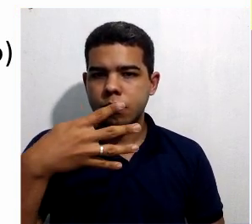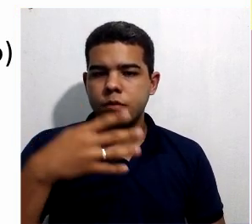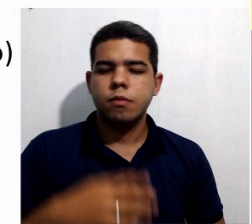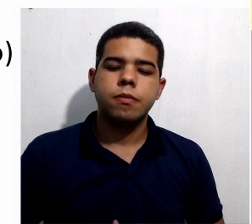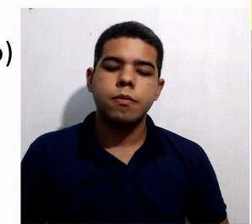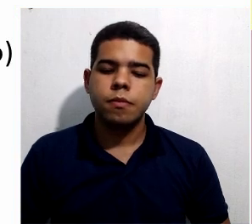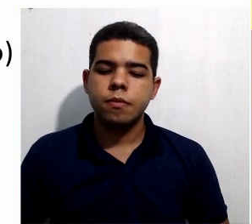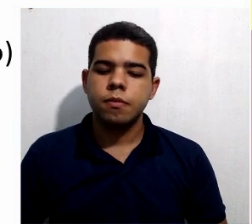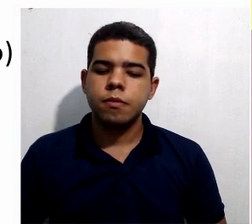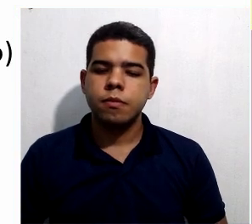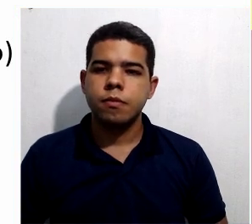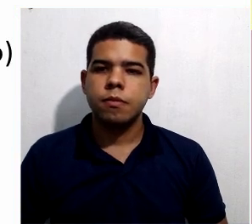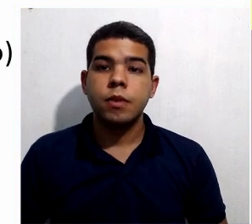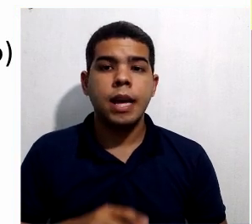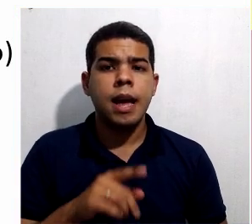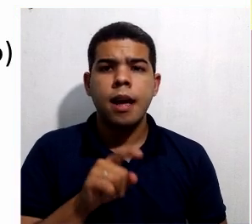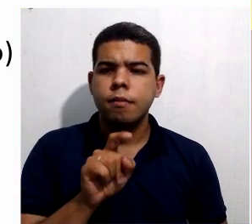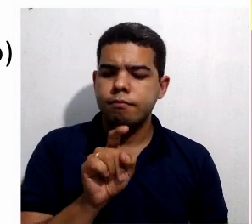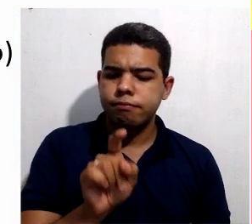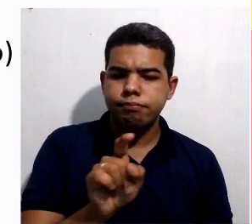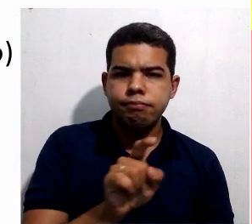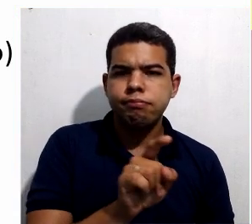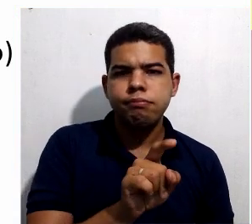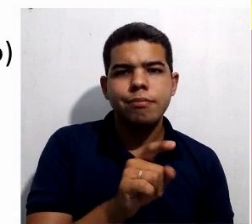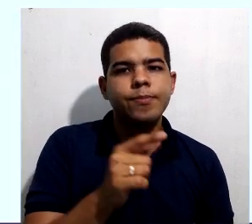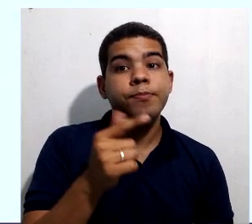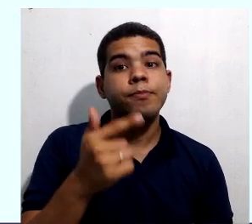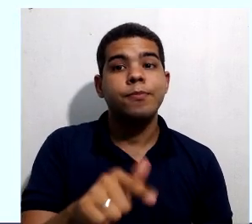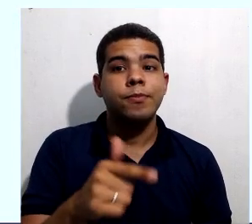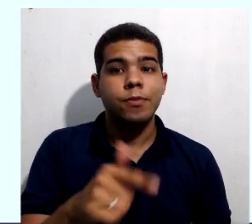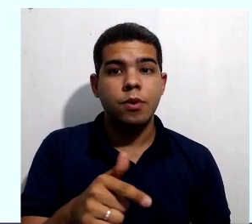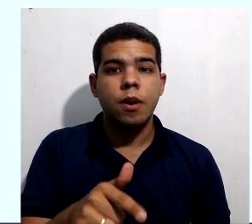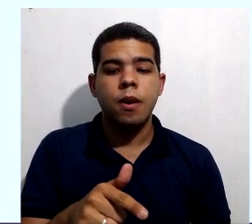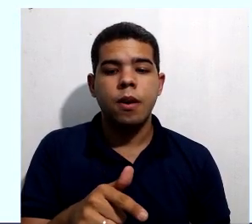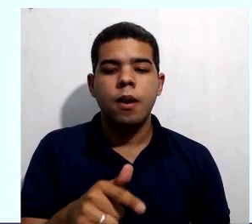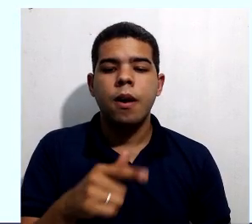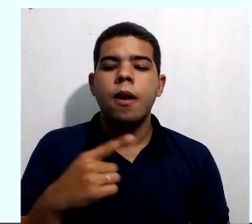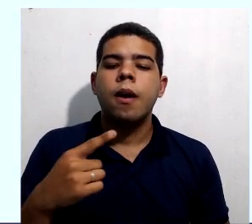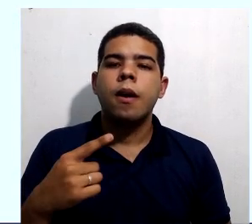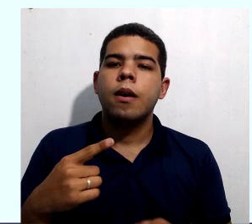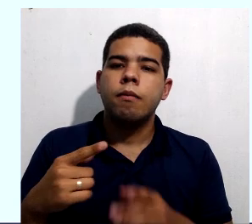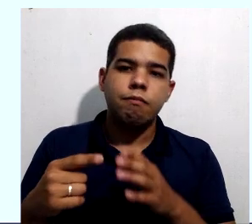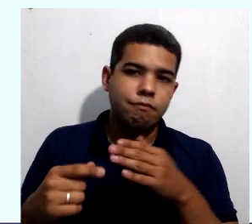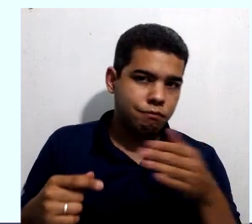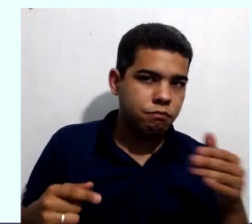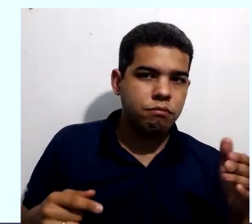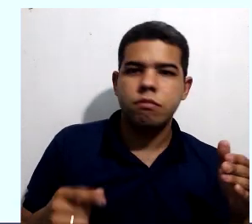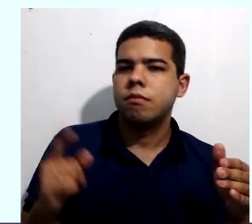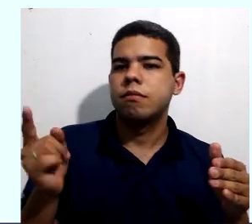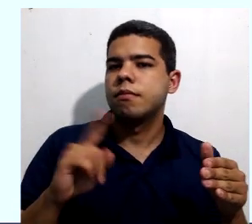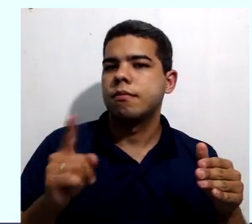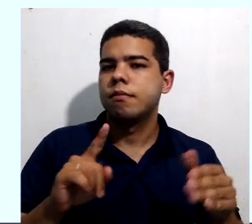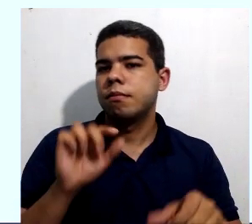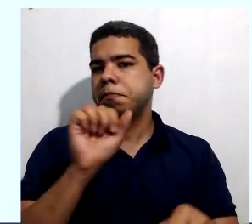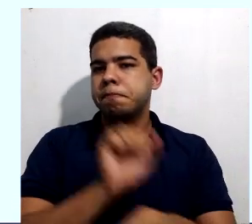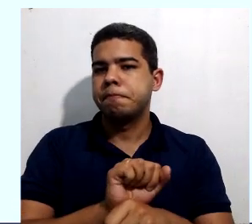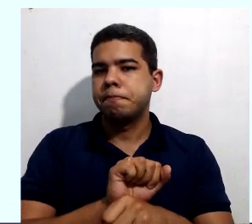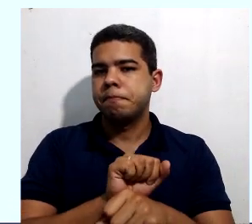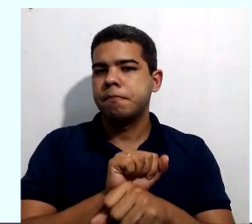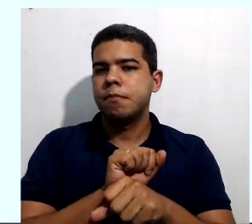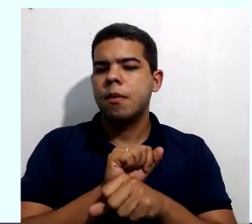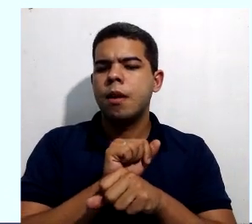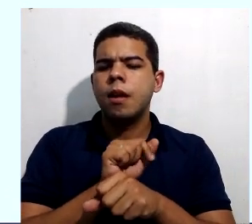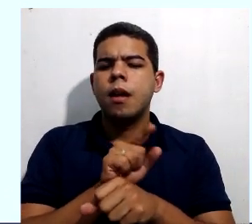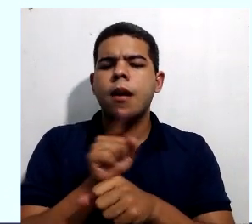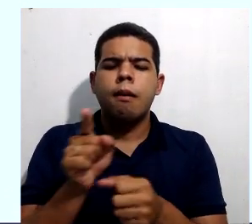6, 2 e 4. Essa sequência não há reticências, então quer dizer que não vai haver uma continuidade.